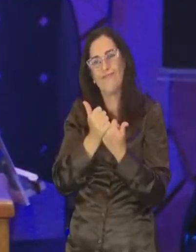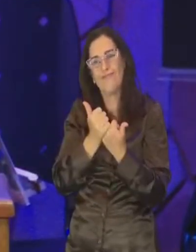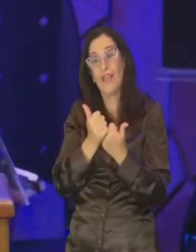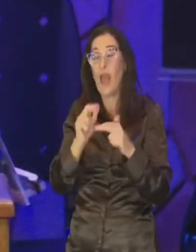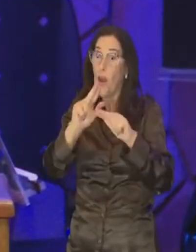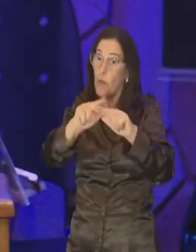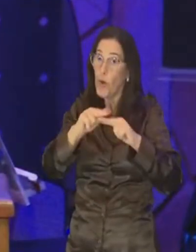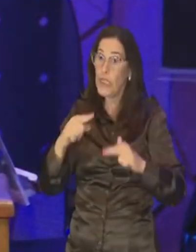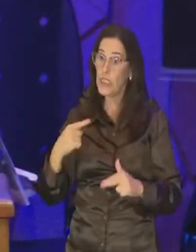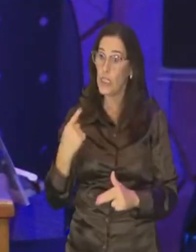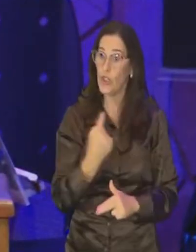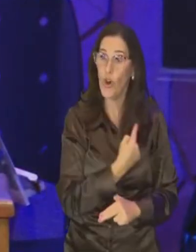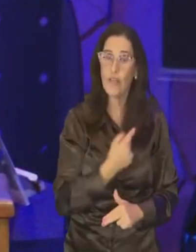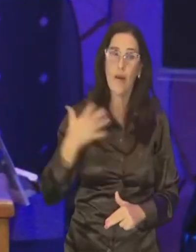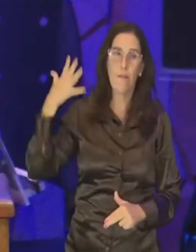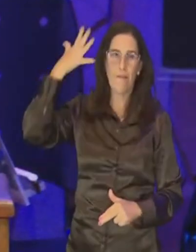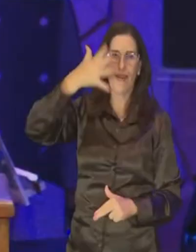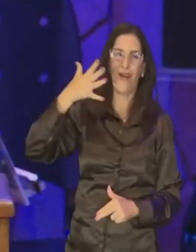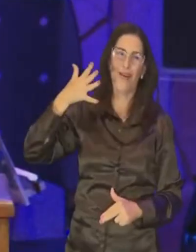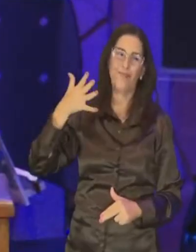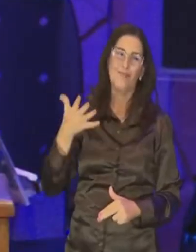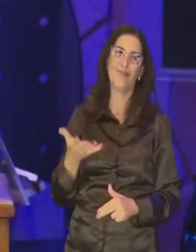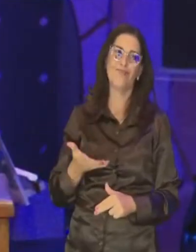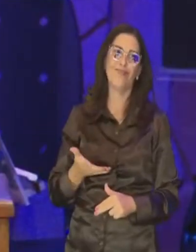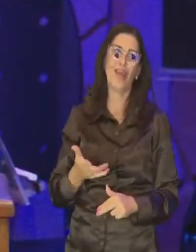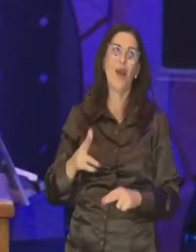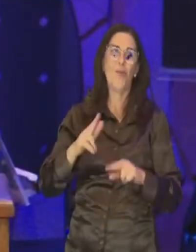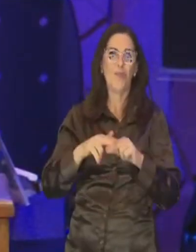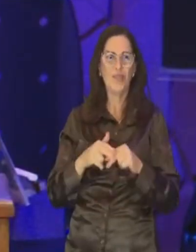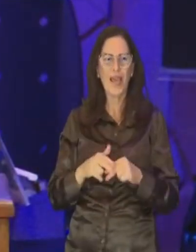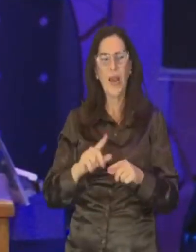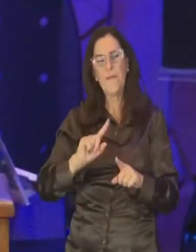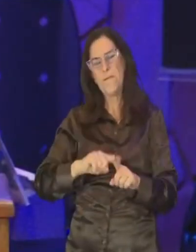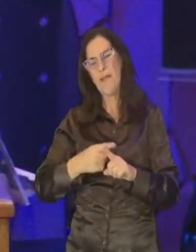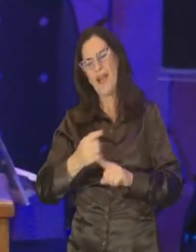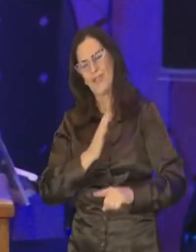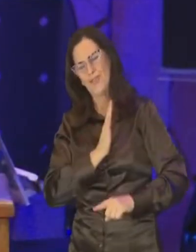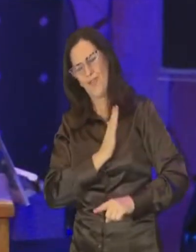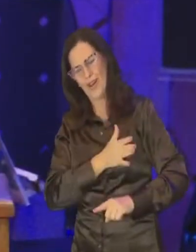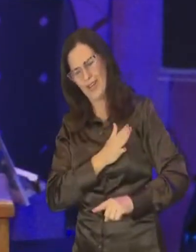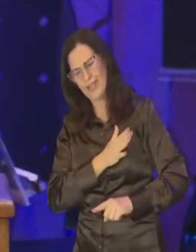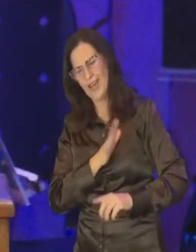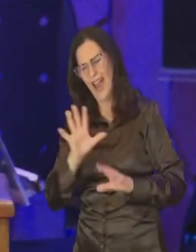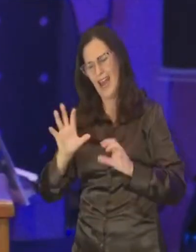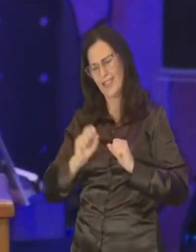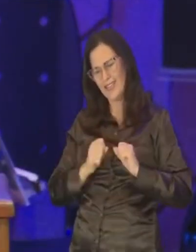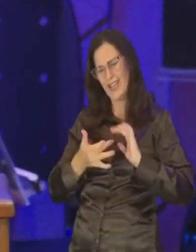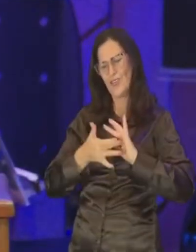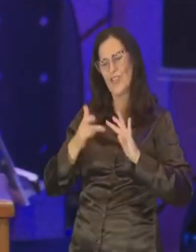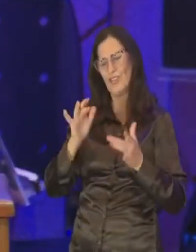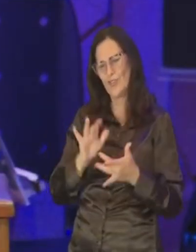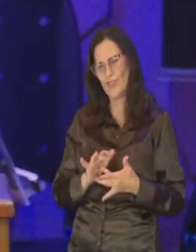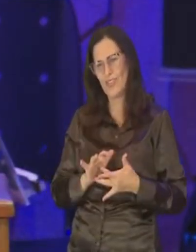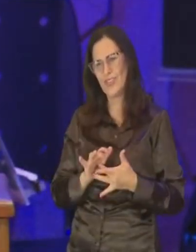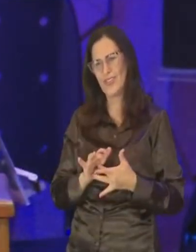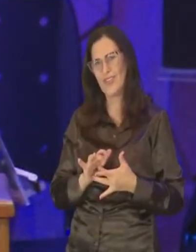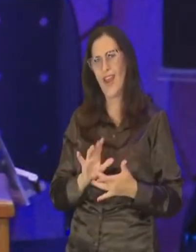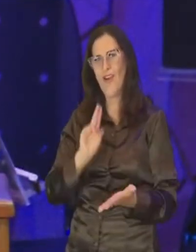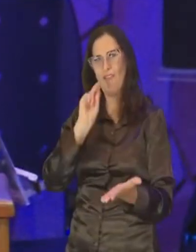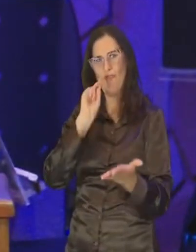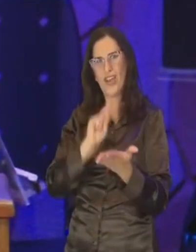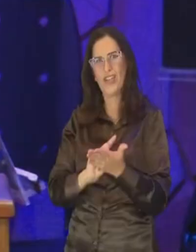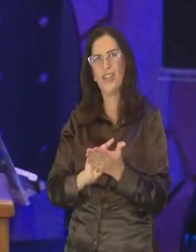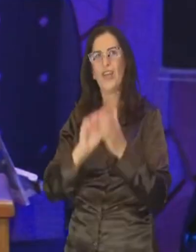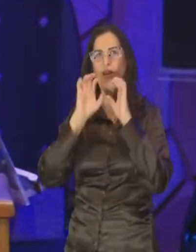isso que nós pregamos essa mensagem, porque nós queremos que mais corações se convertam ao verdadeiro